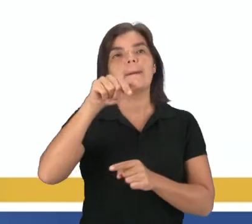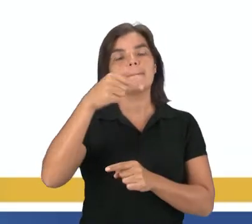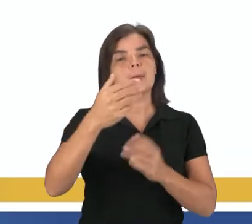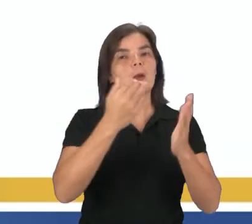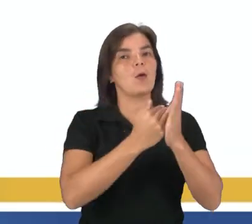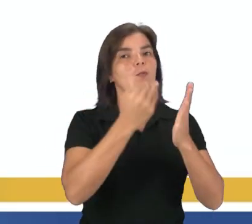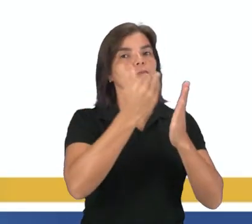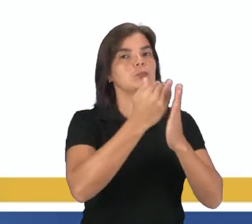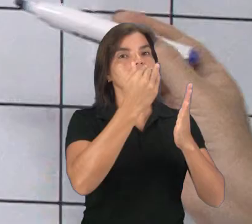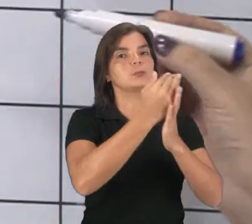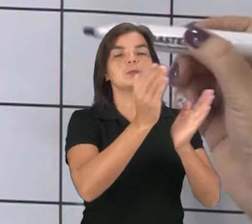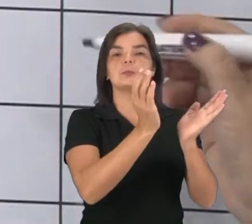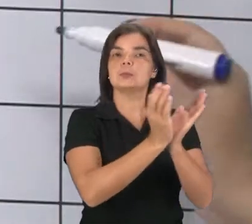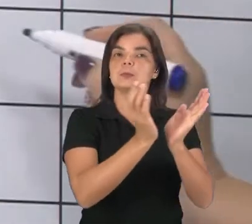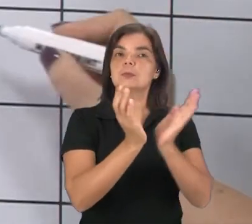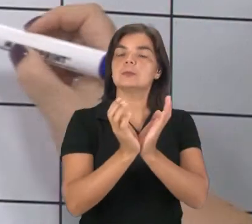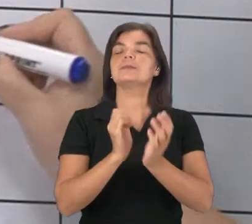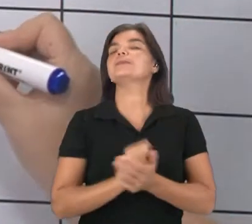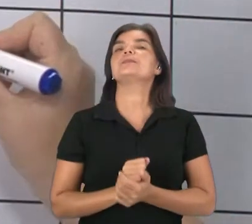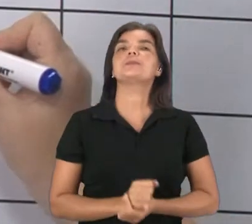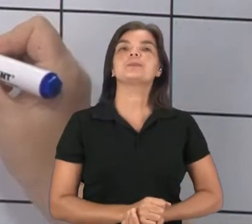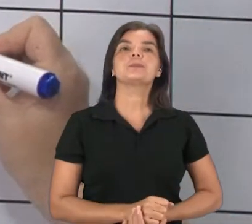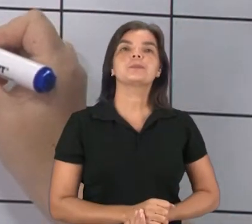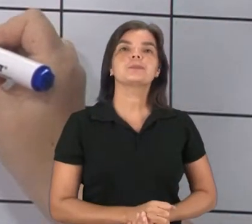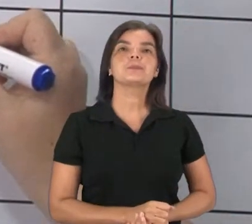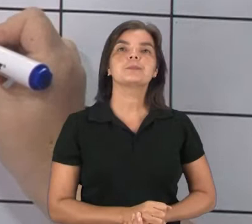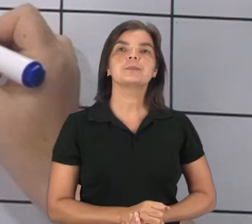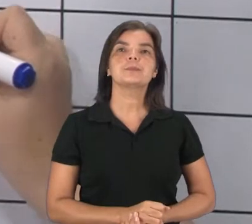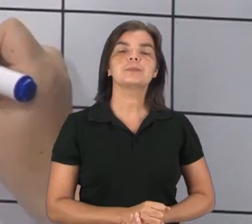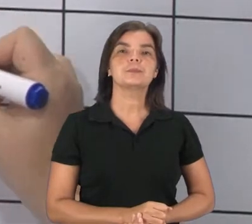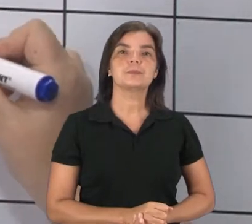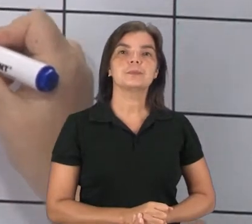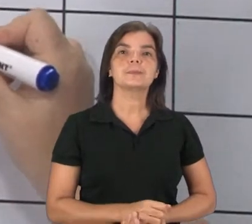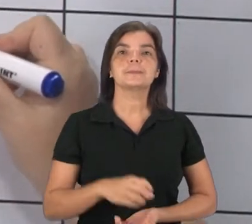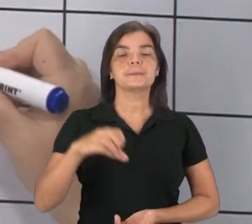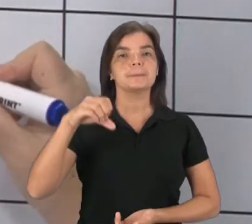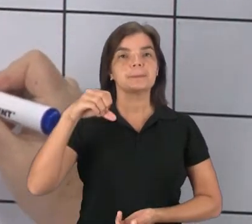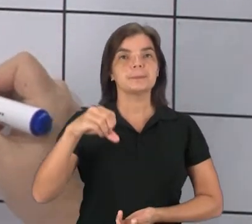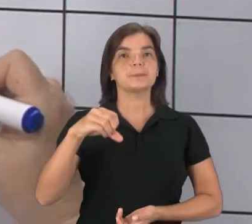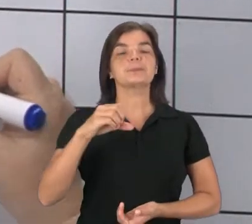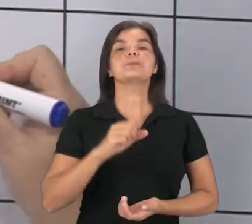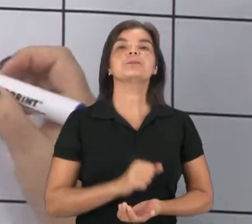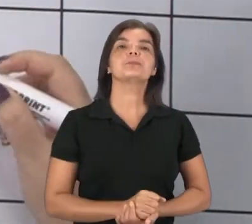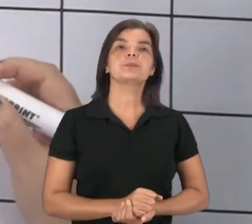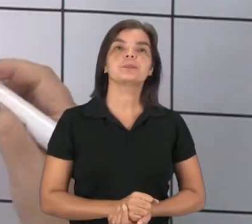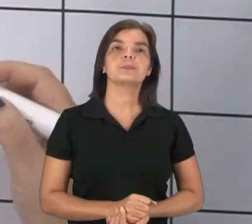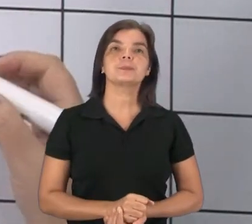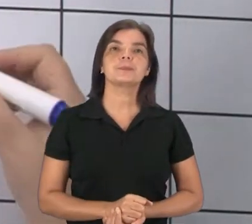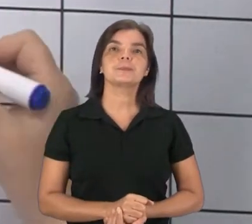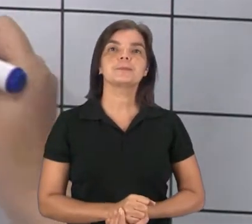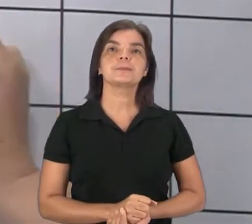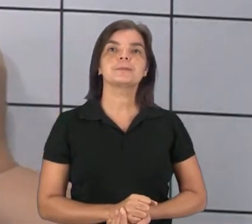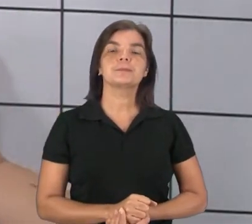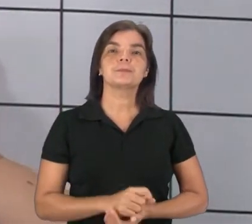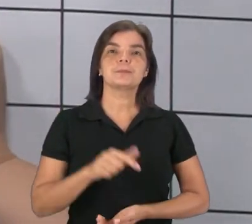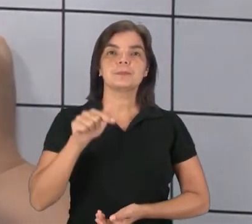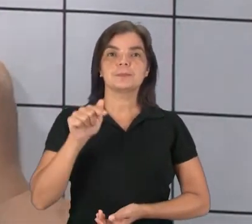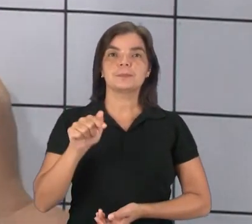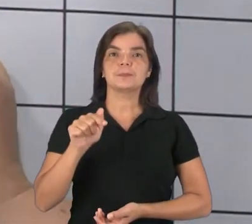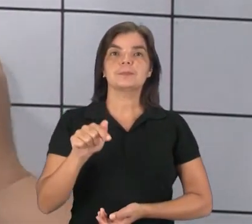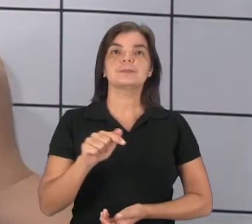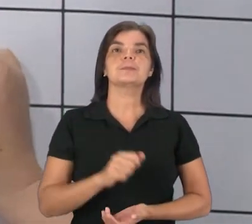e aumentando as classes. Então, aqui eu vou colocar o 9 representa as unidades.